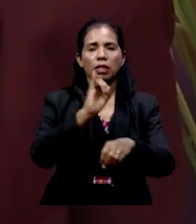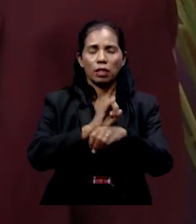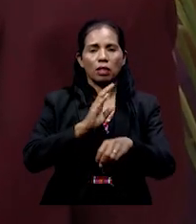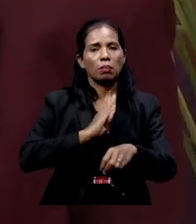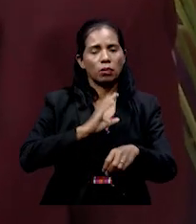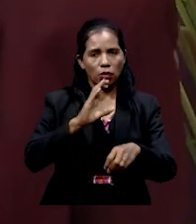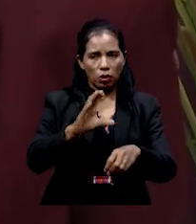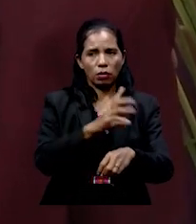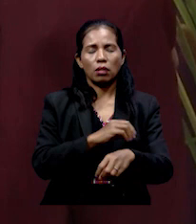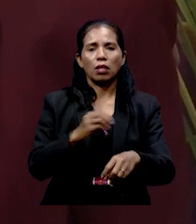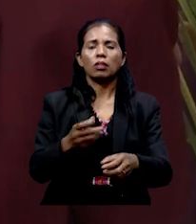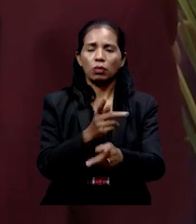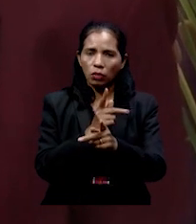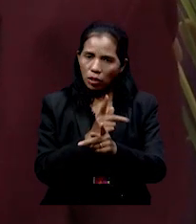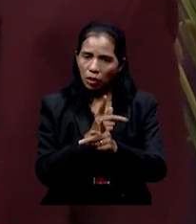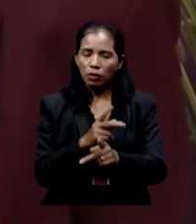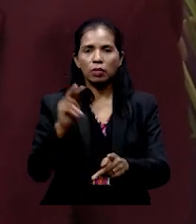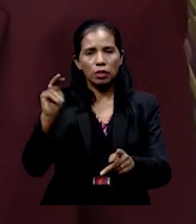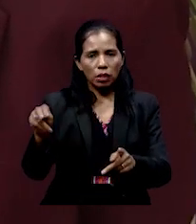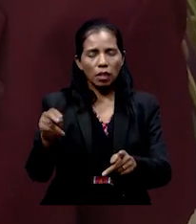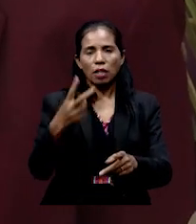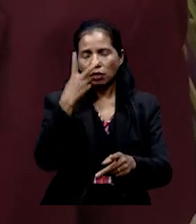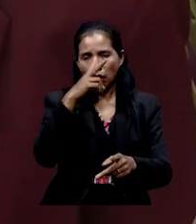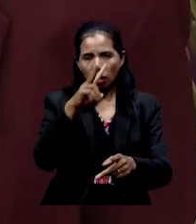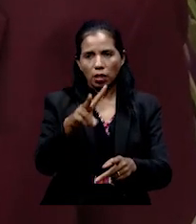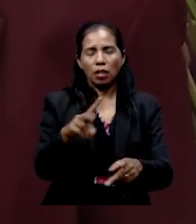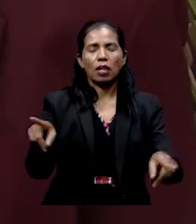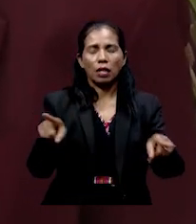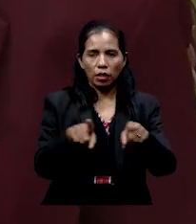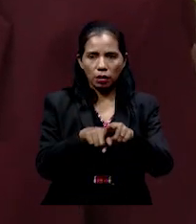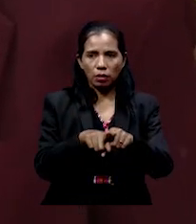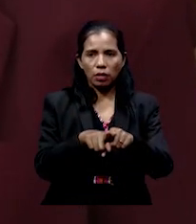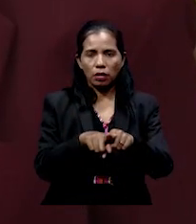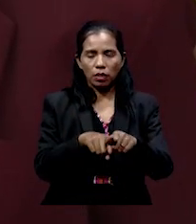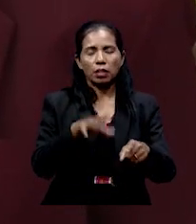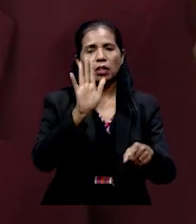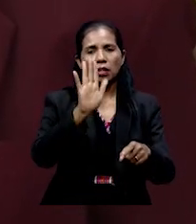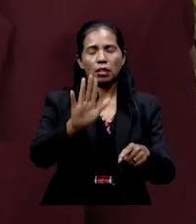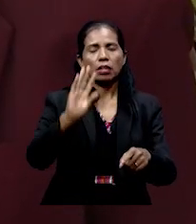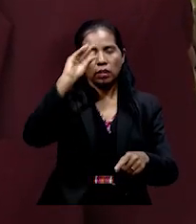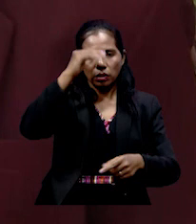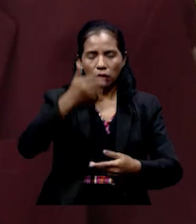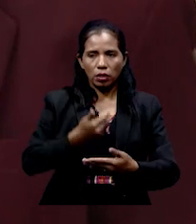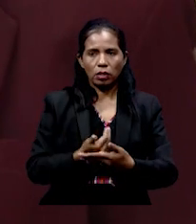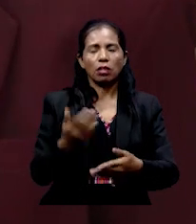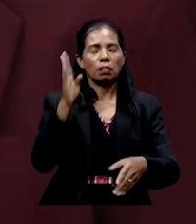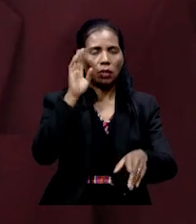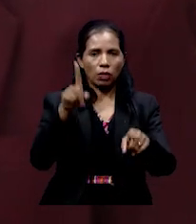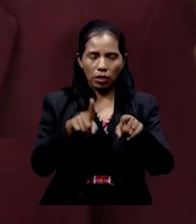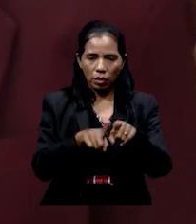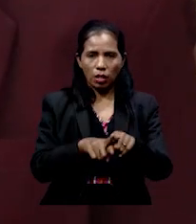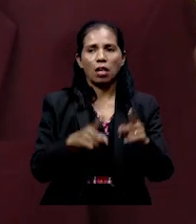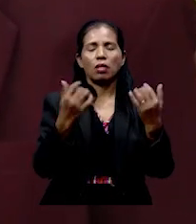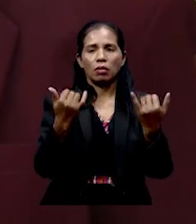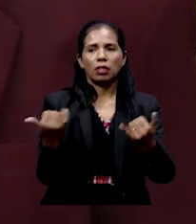rane bakau atu kuida dunia atu hare nia anesa mos nia sirania mangali nida nebe makoras